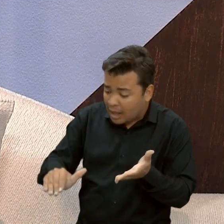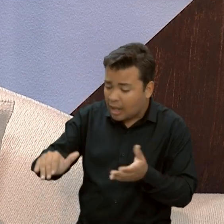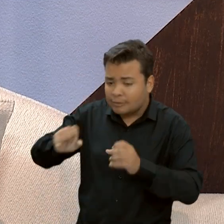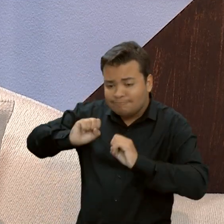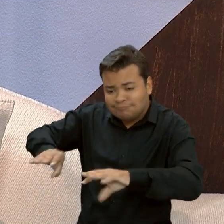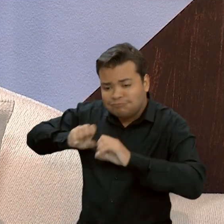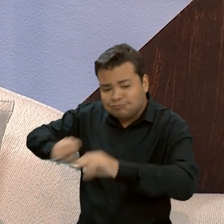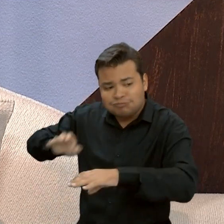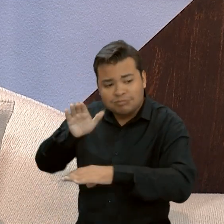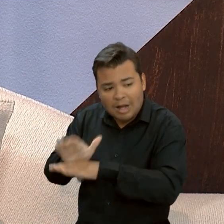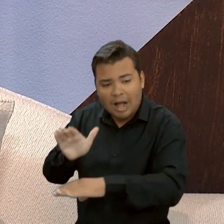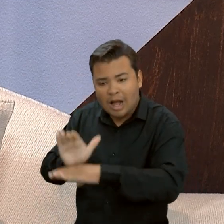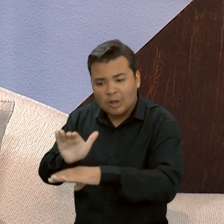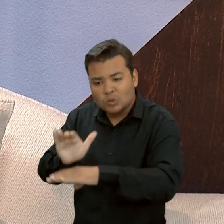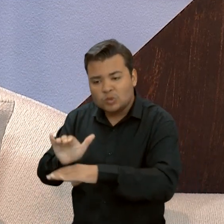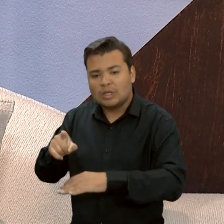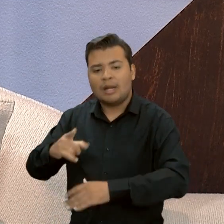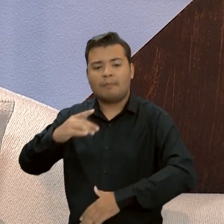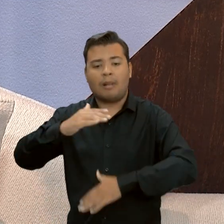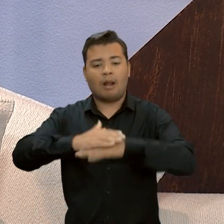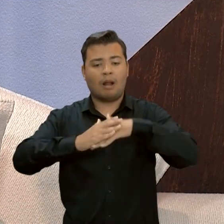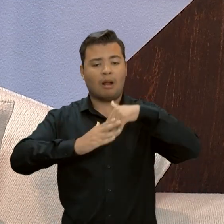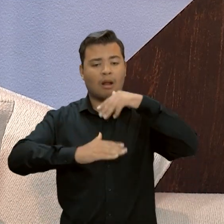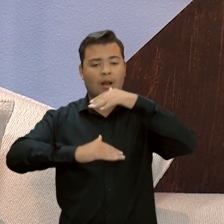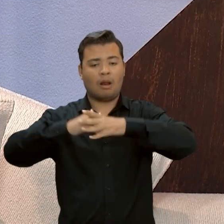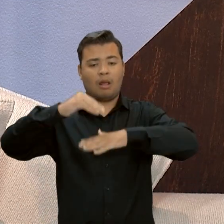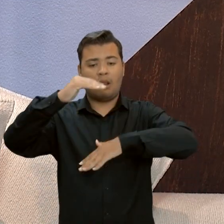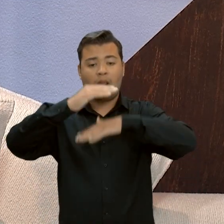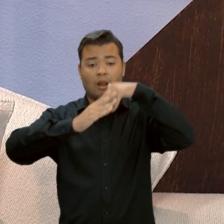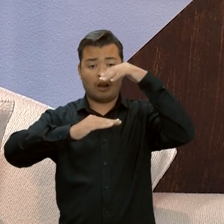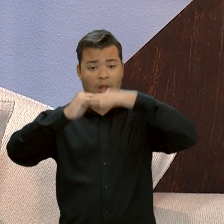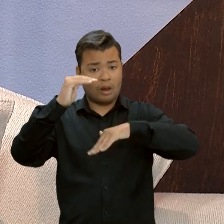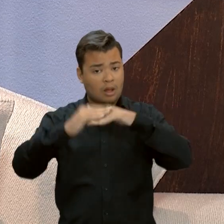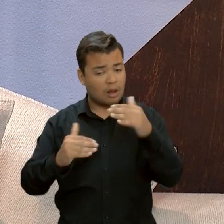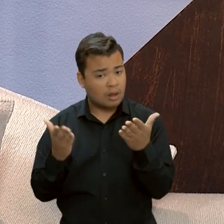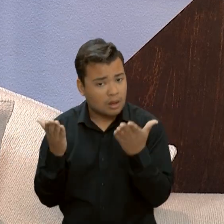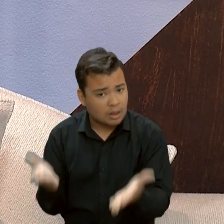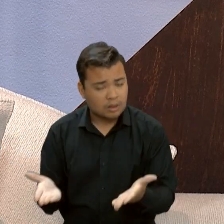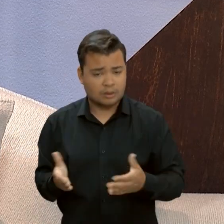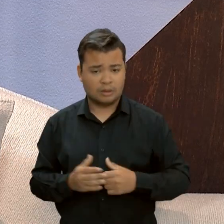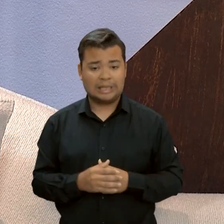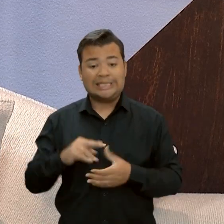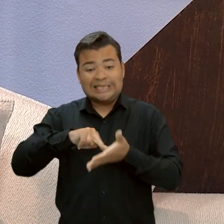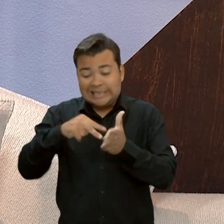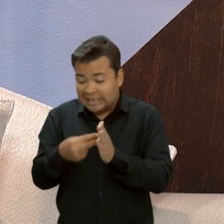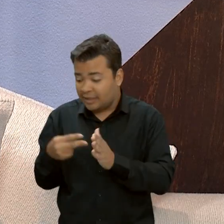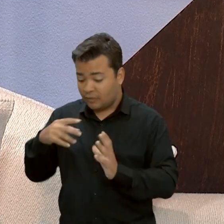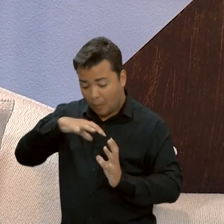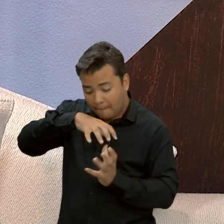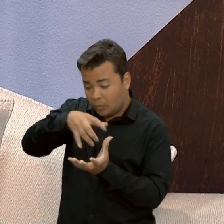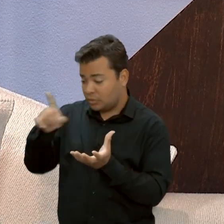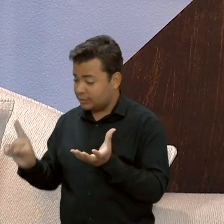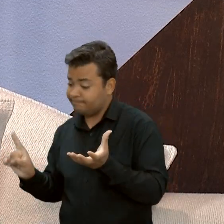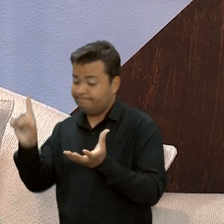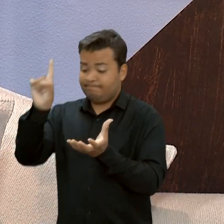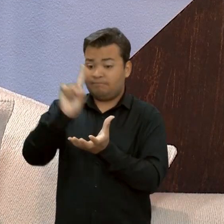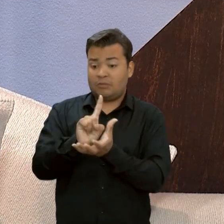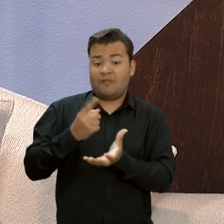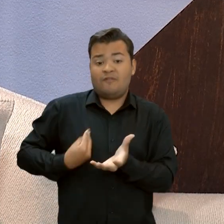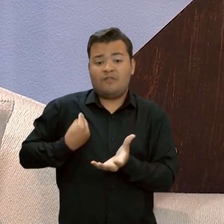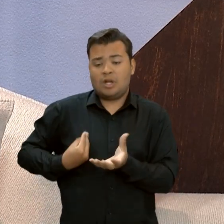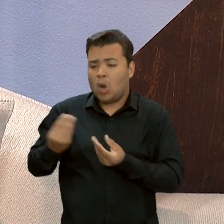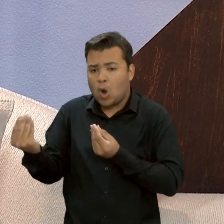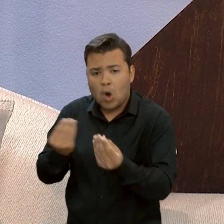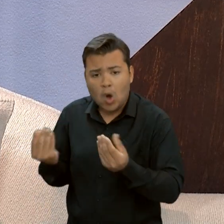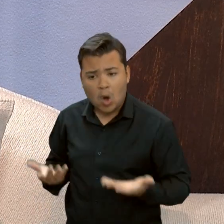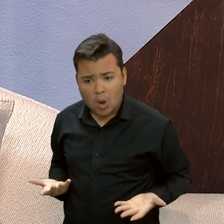aquela pessoa seja. Então, se trata da maneira de existir no mundo, é um fazer-se homem. Então, a